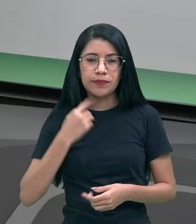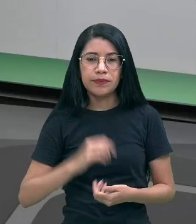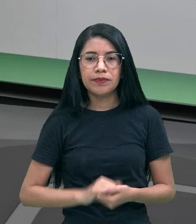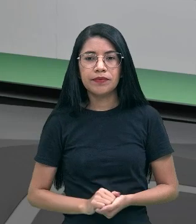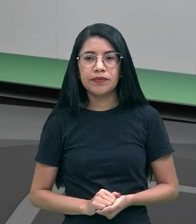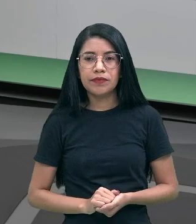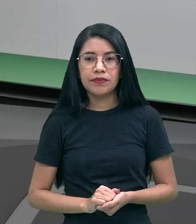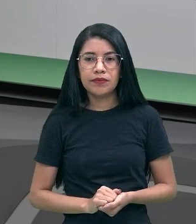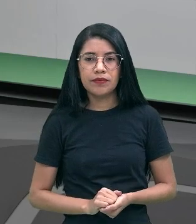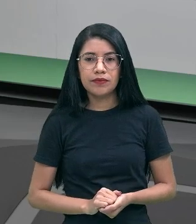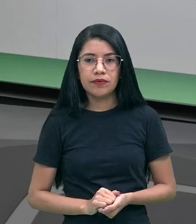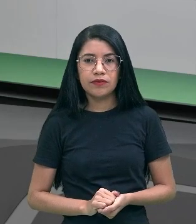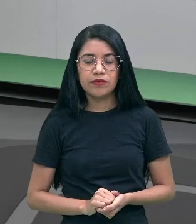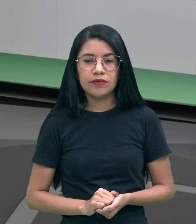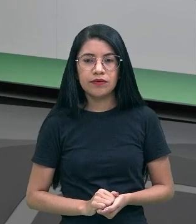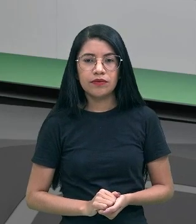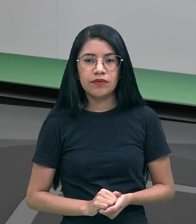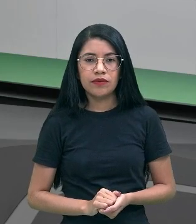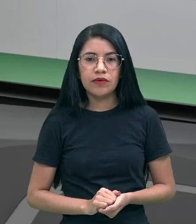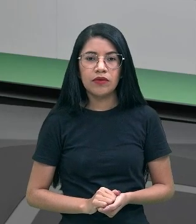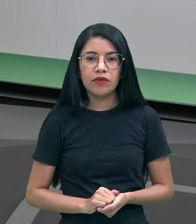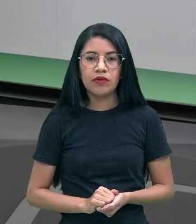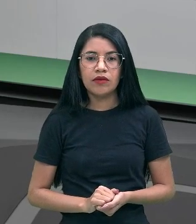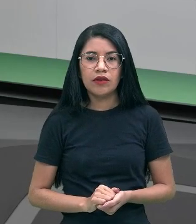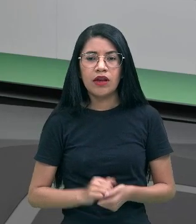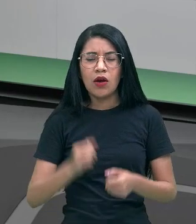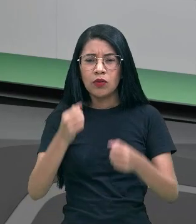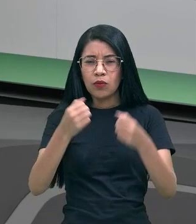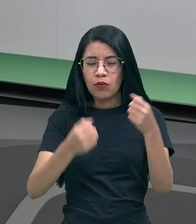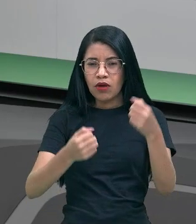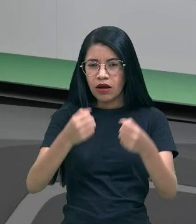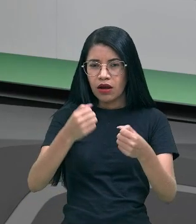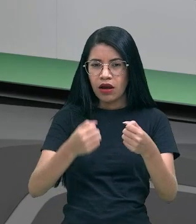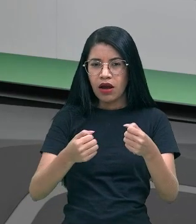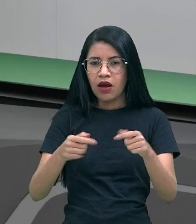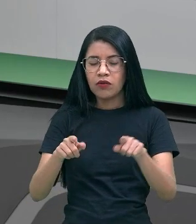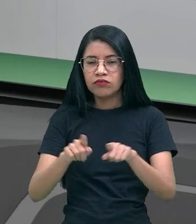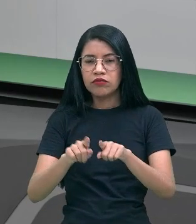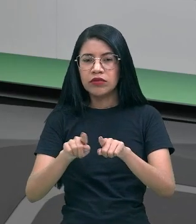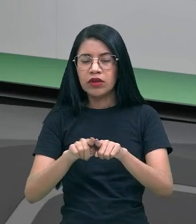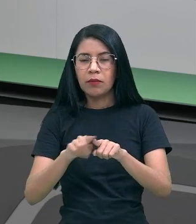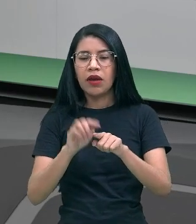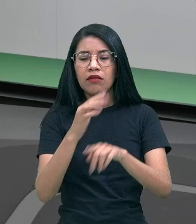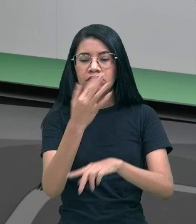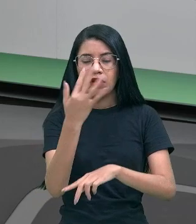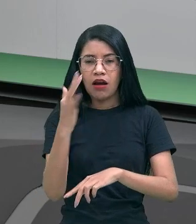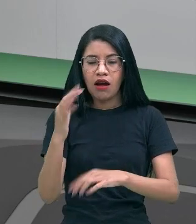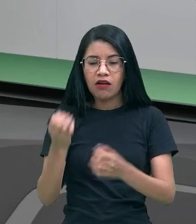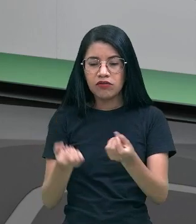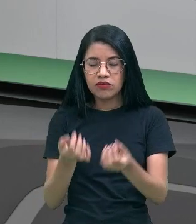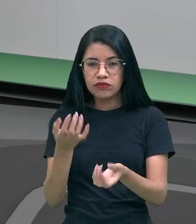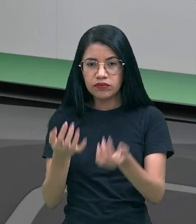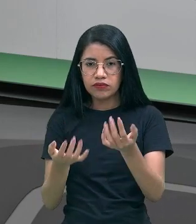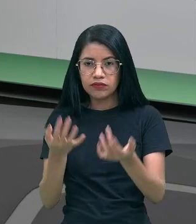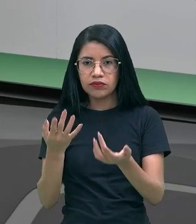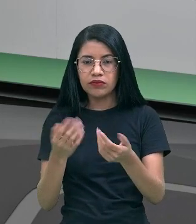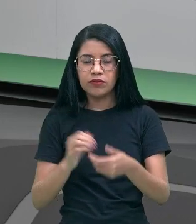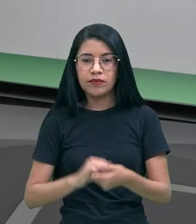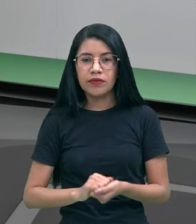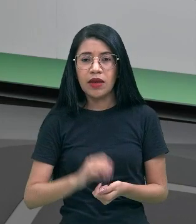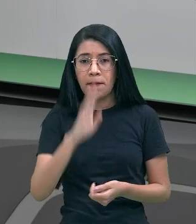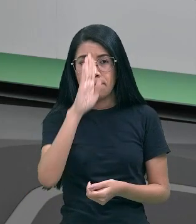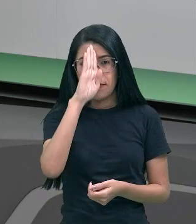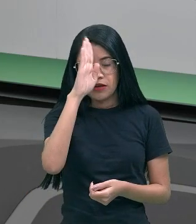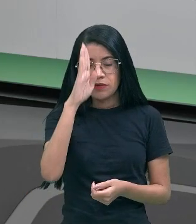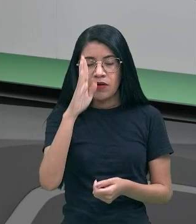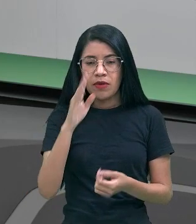seja por meio de carro, seja por meio das próprias queimadas, seja por meio, principalmente pela queima